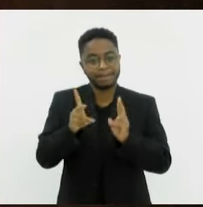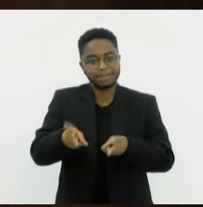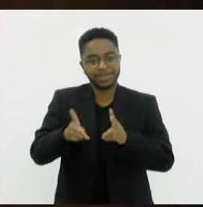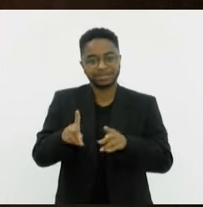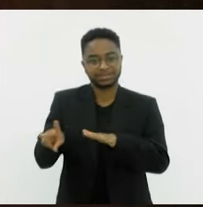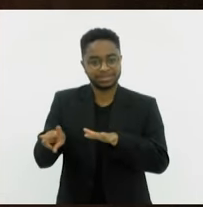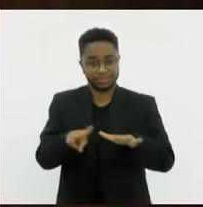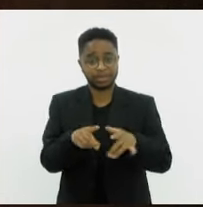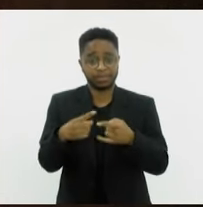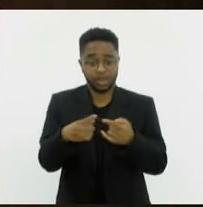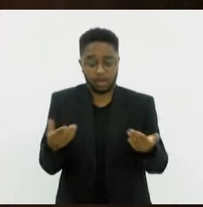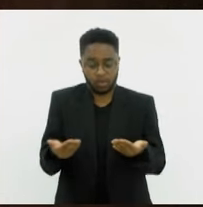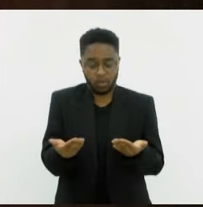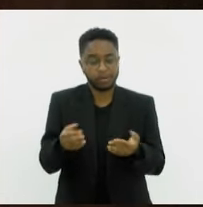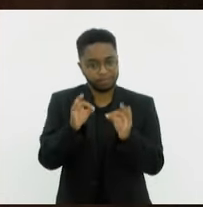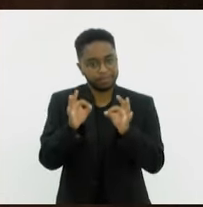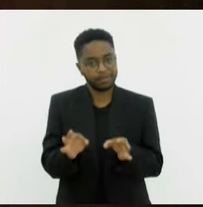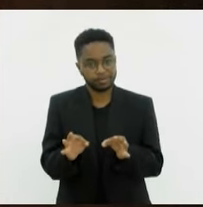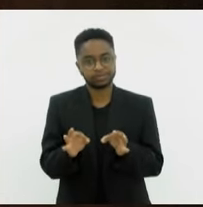nós já estamos